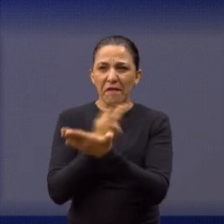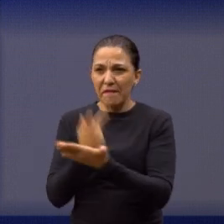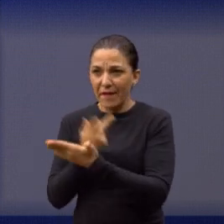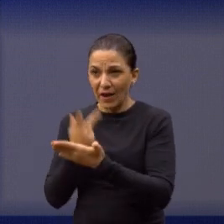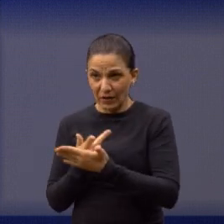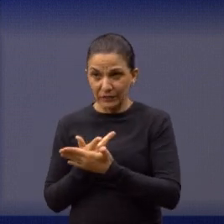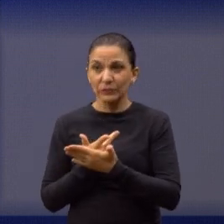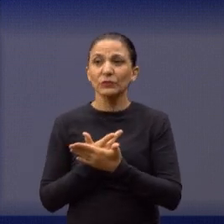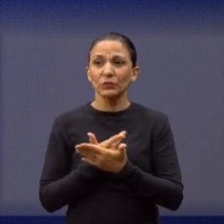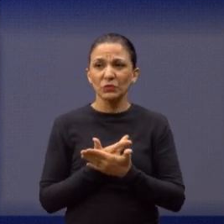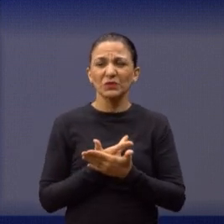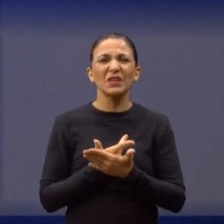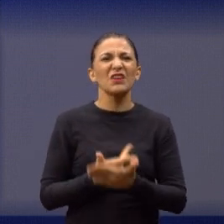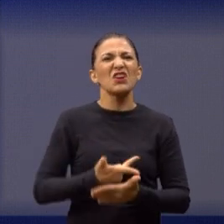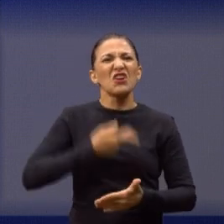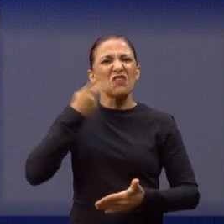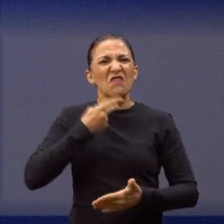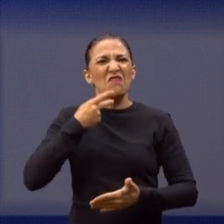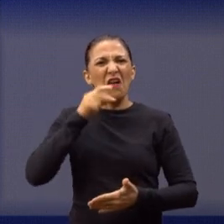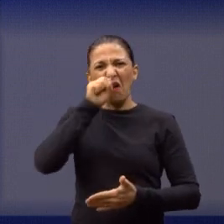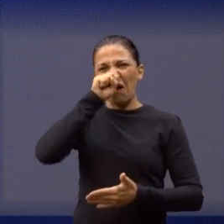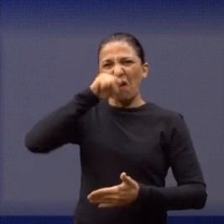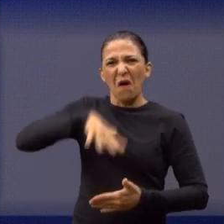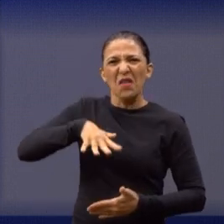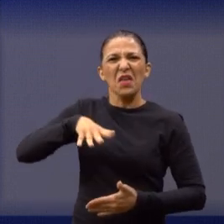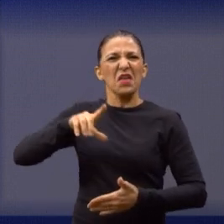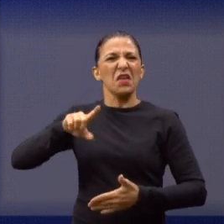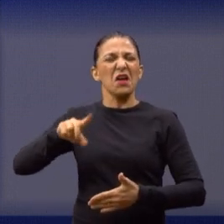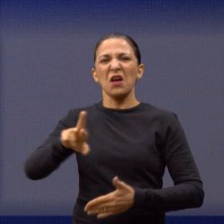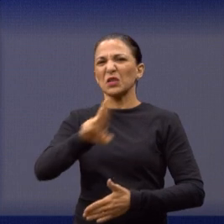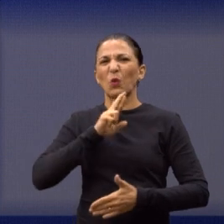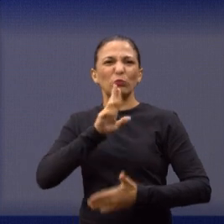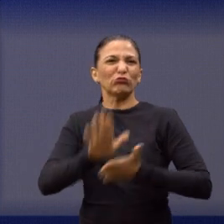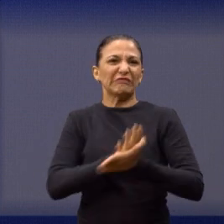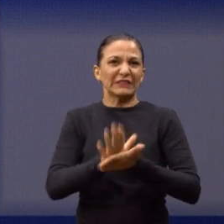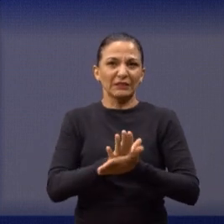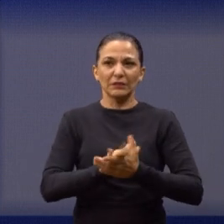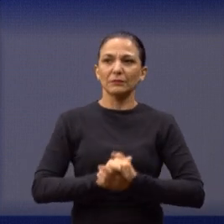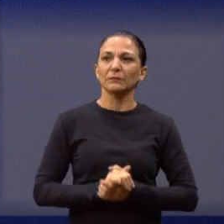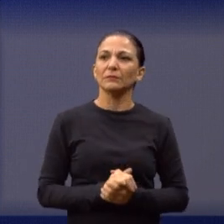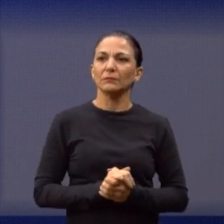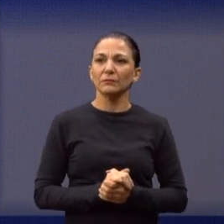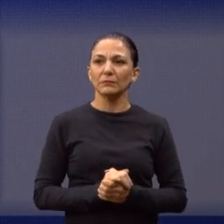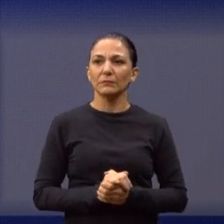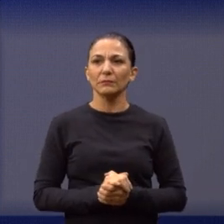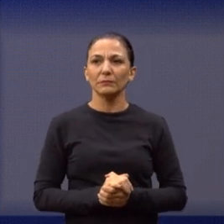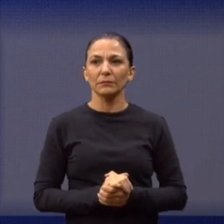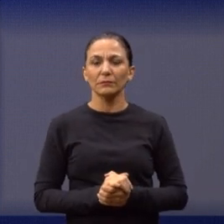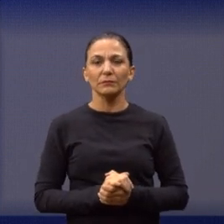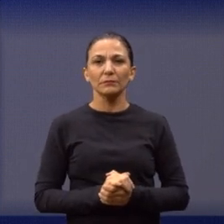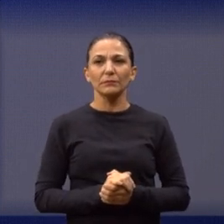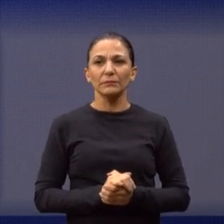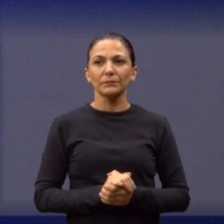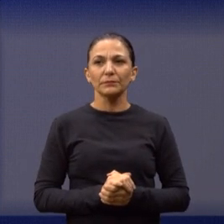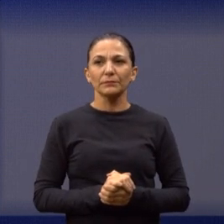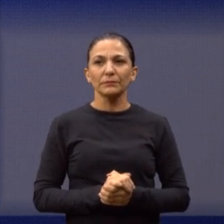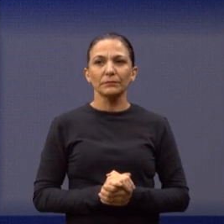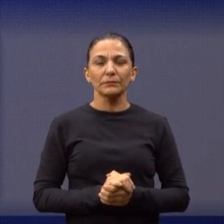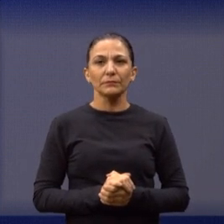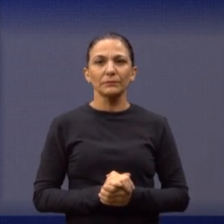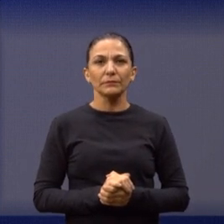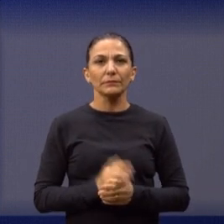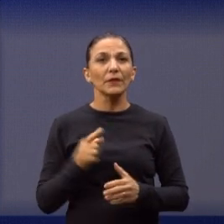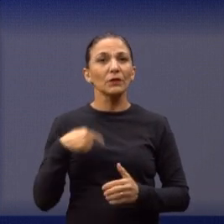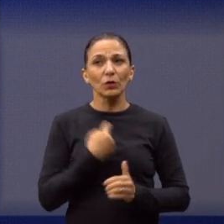eu vou falar disso, eles são muito grossos e me deixam sem resposta. Tem mais? É isso, pode tirar. Obrigado, Mari. Gente, a gente está